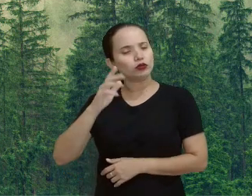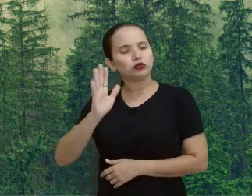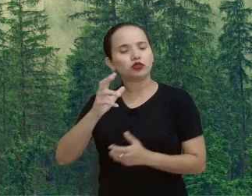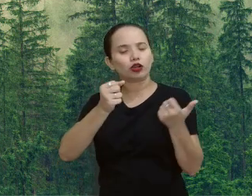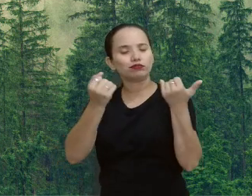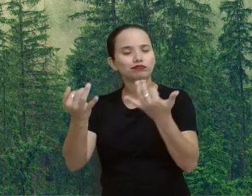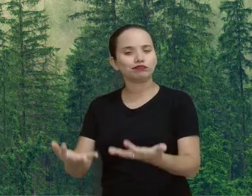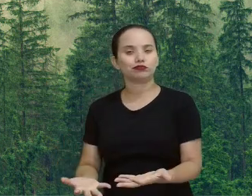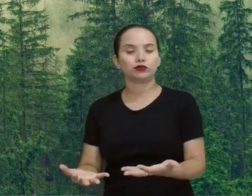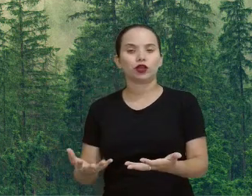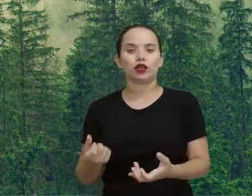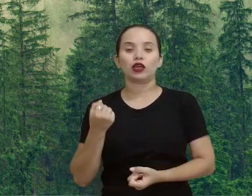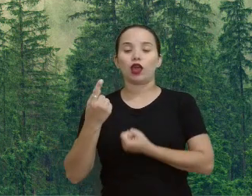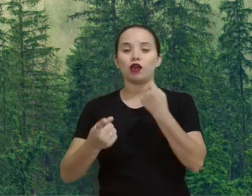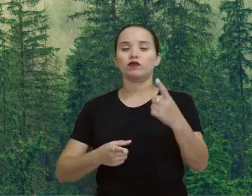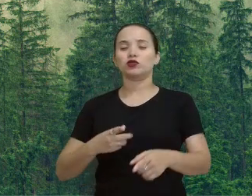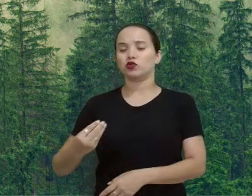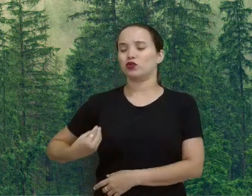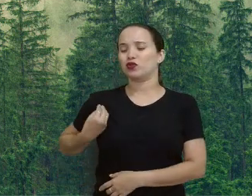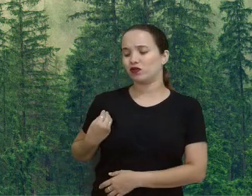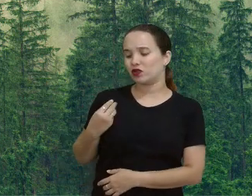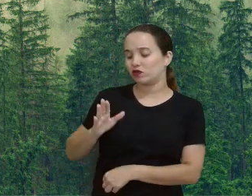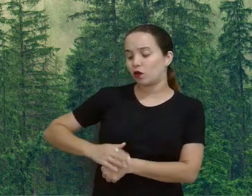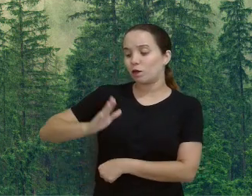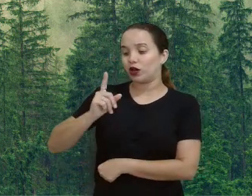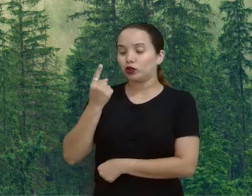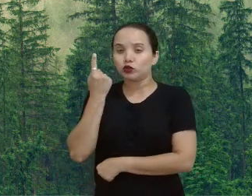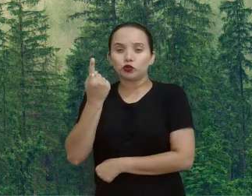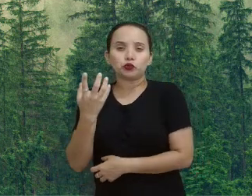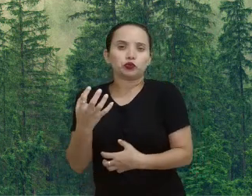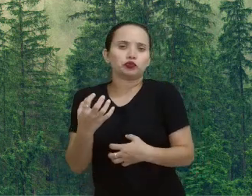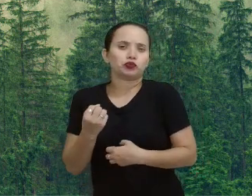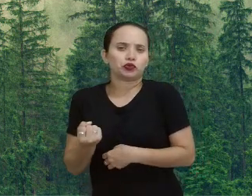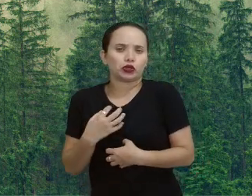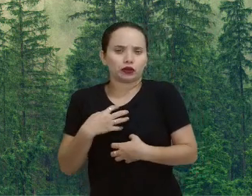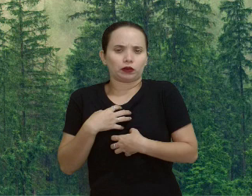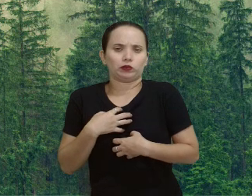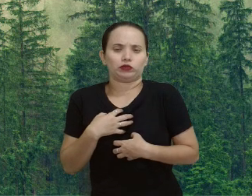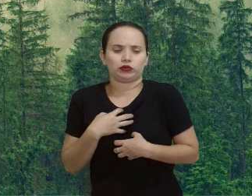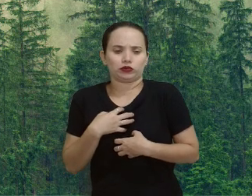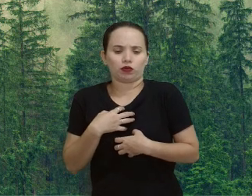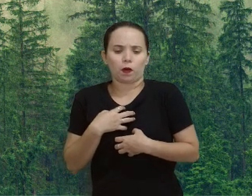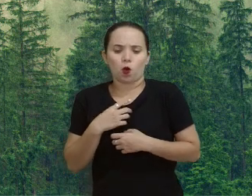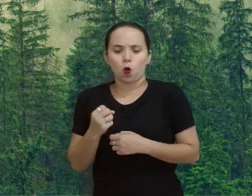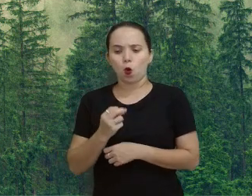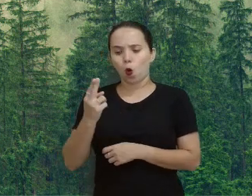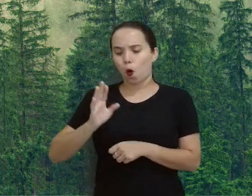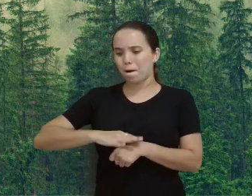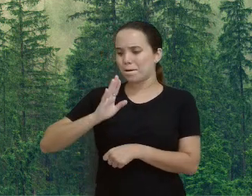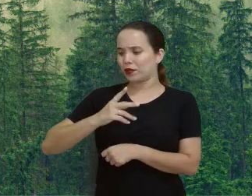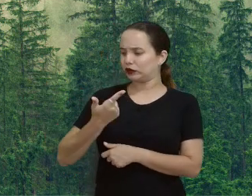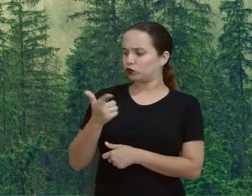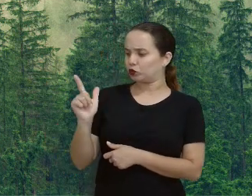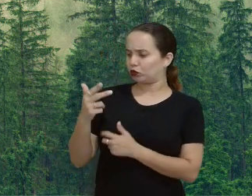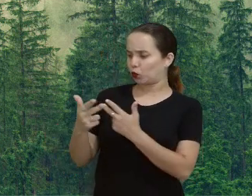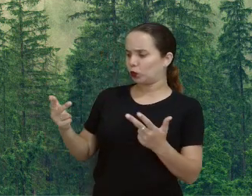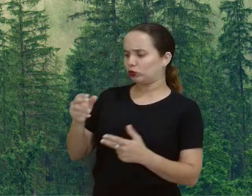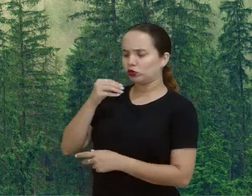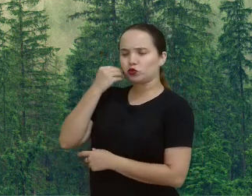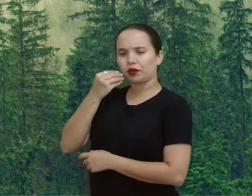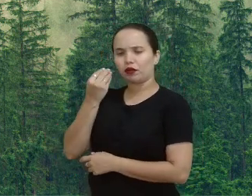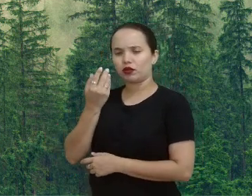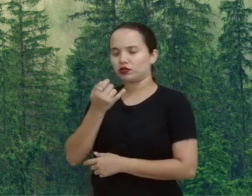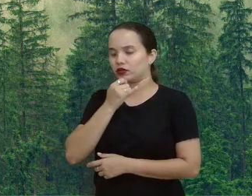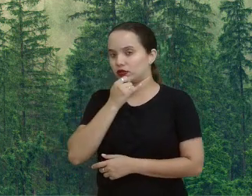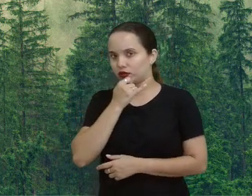falar. Né? Muitas vezes a gente vivencia mais um sentimento ou mais uma situação, né, do que outra. Né? Então, por